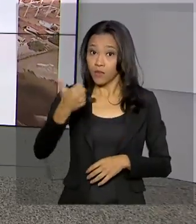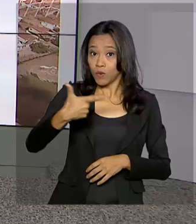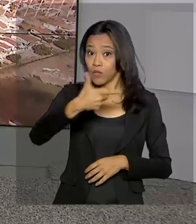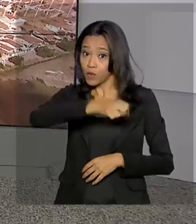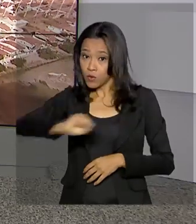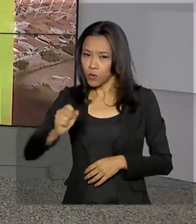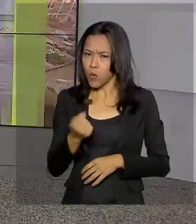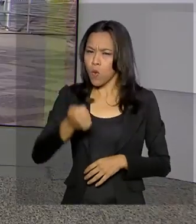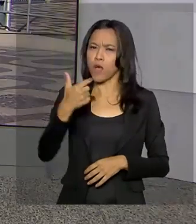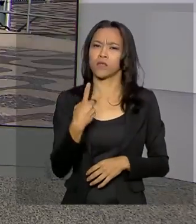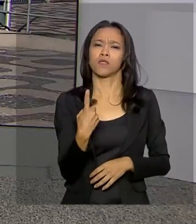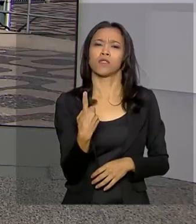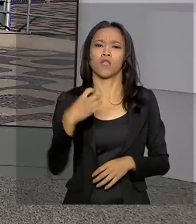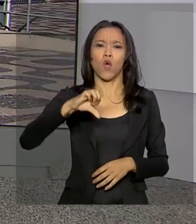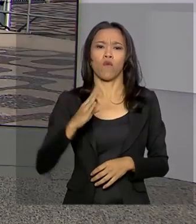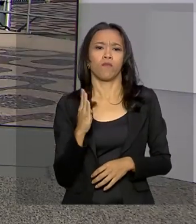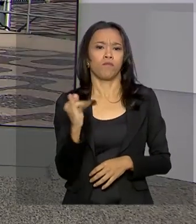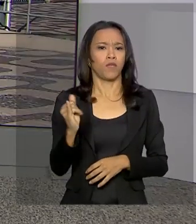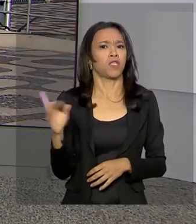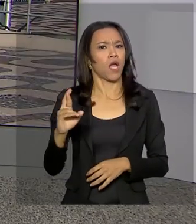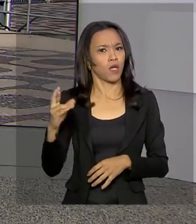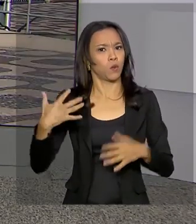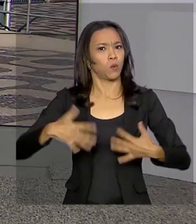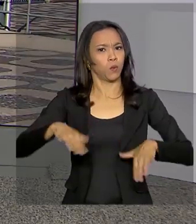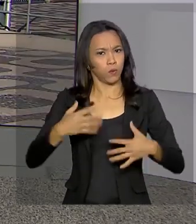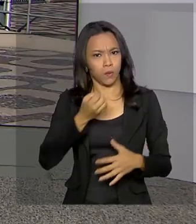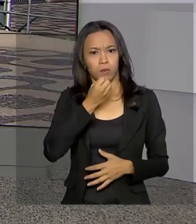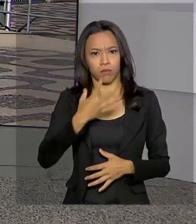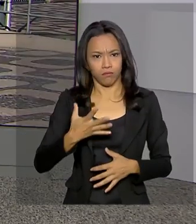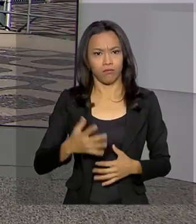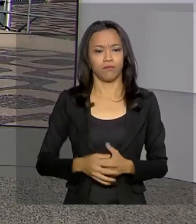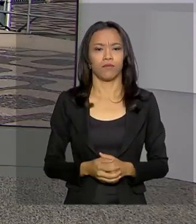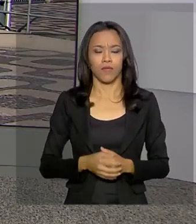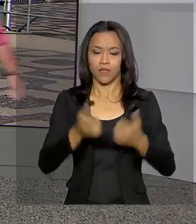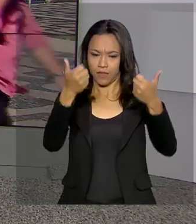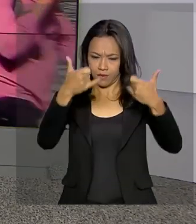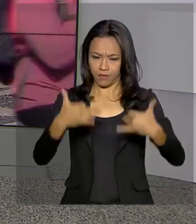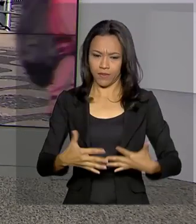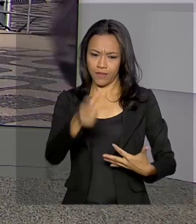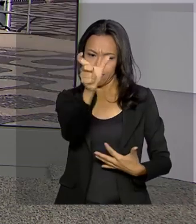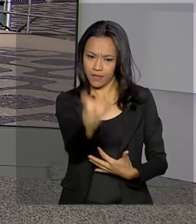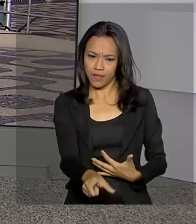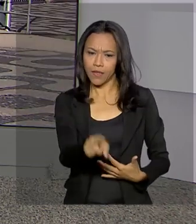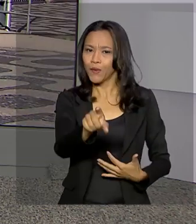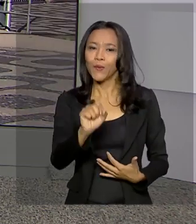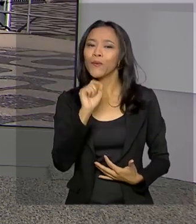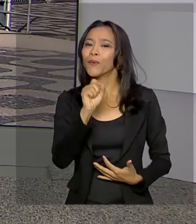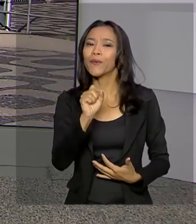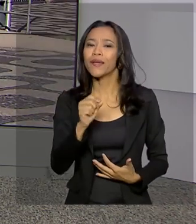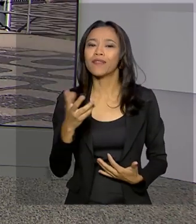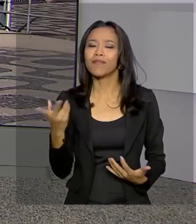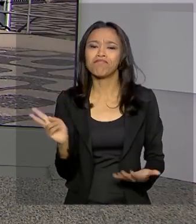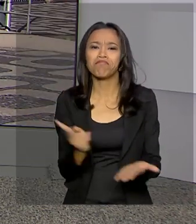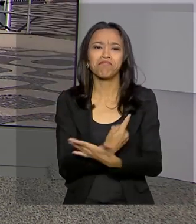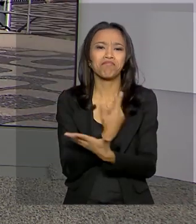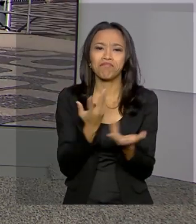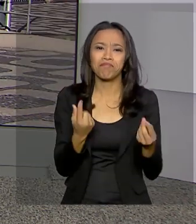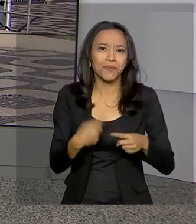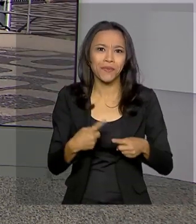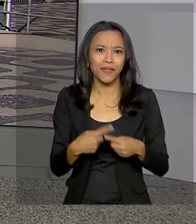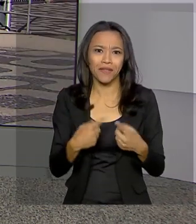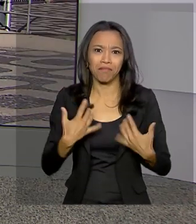reais vamos ao rio de janeiro marcelo castilho traz os detalhes pra gente bom dia marcelo que tem contribuído para isso